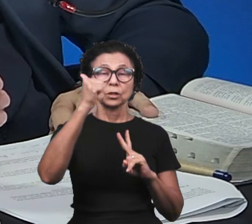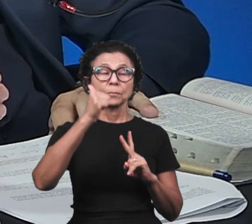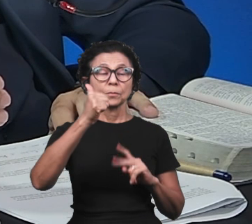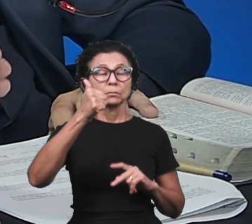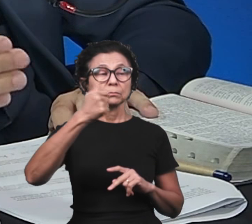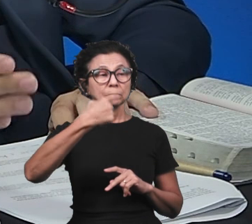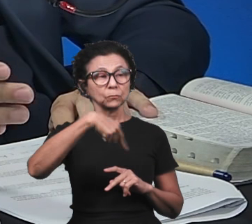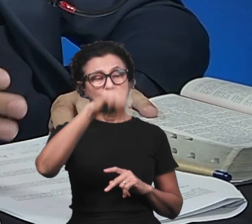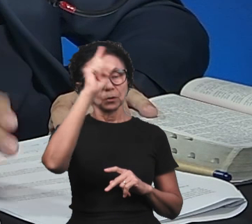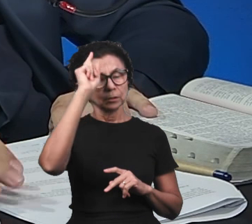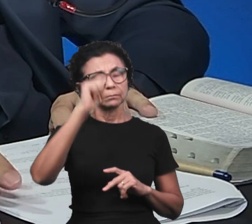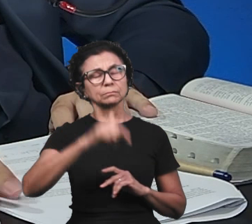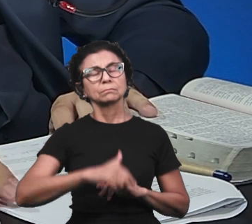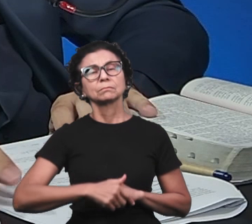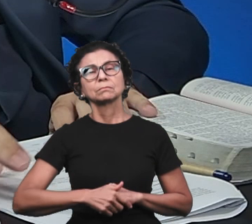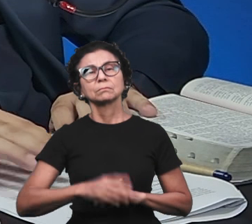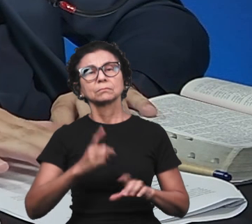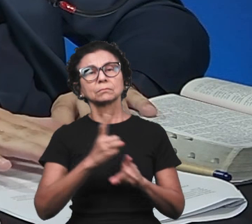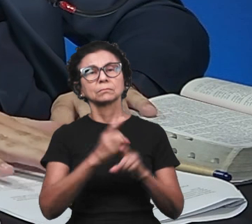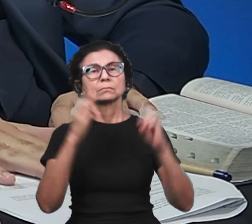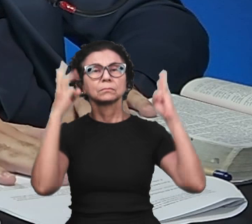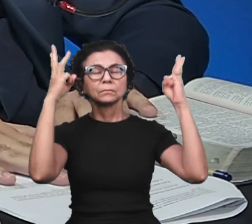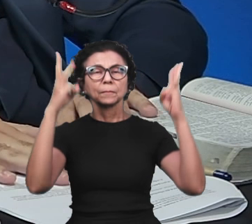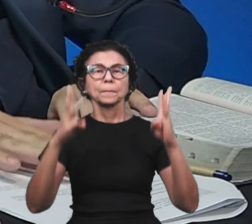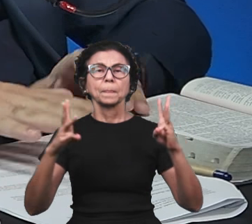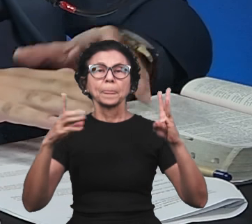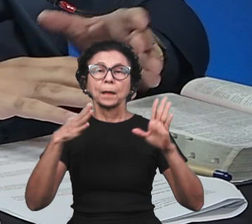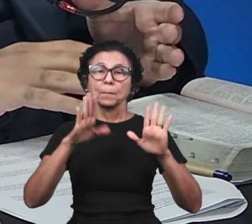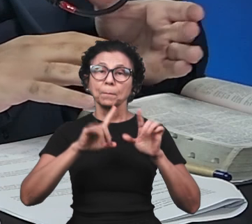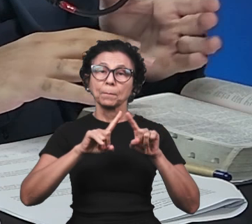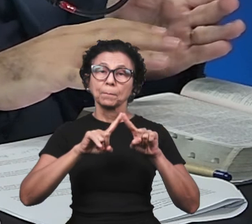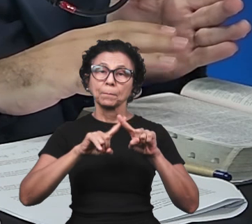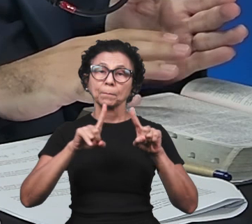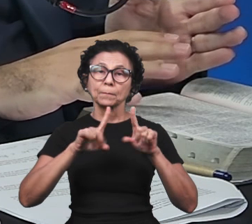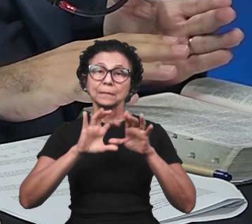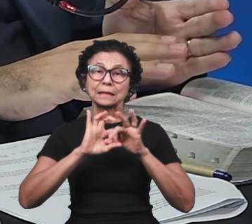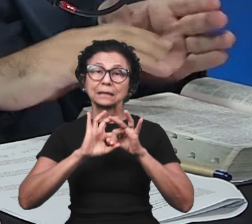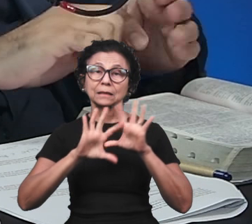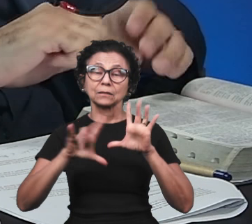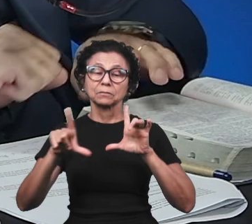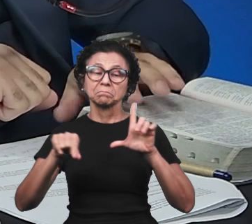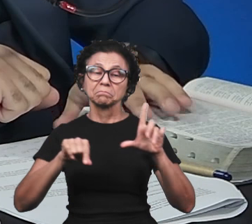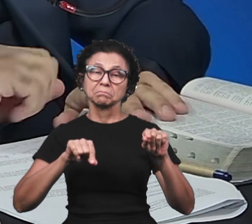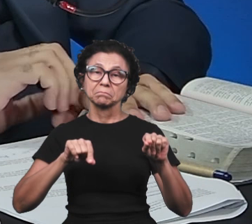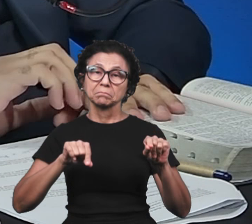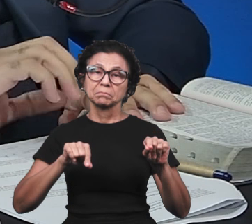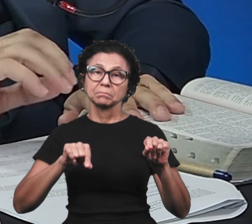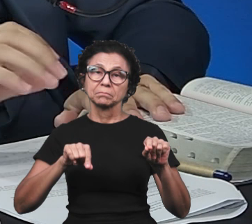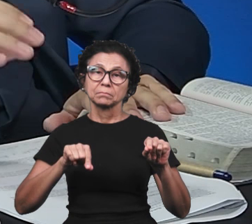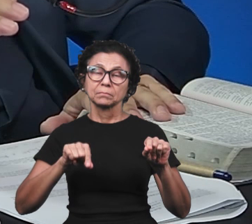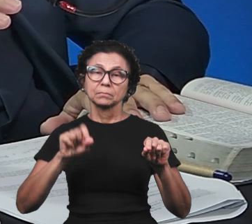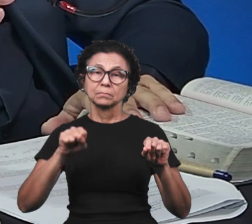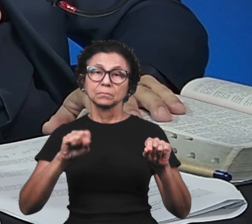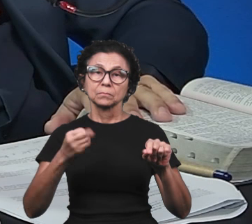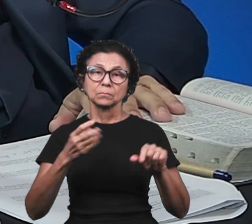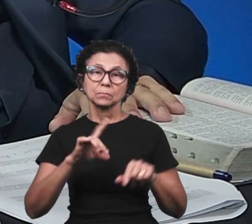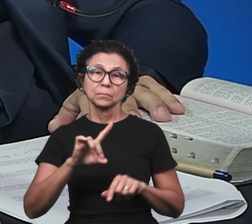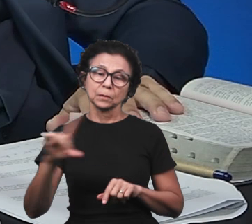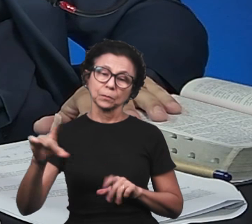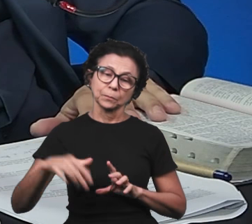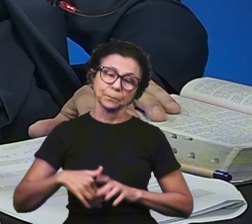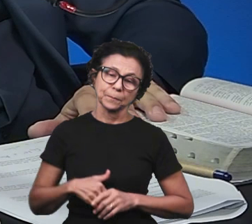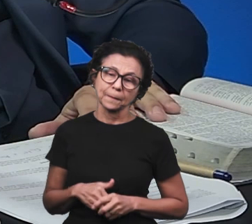essa jornada de atender o livre-arbítrio. Depois ele vai, foi bem dito também, o Senhor fala assim, olha,